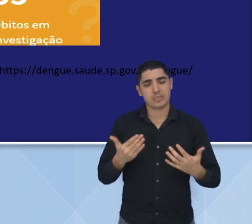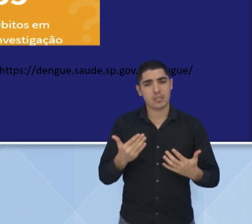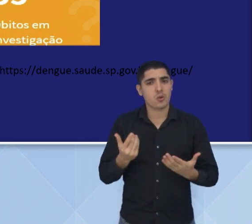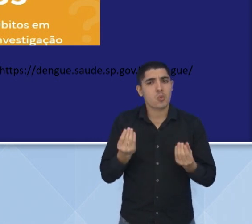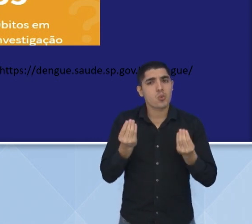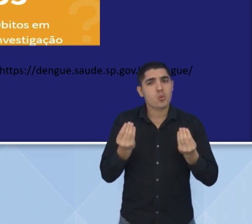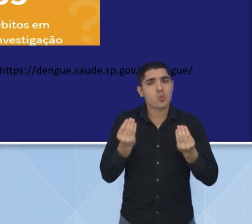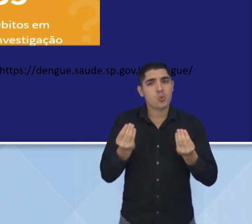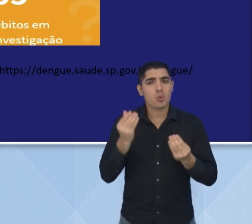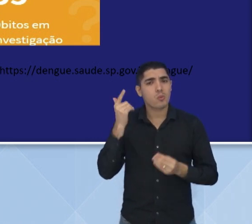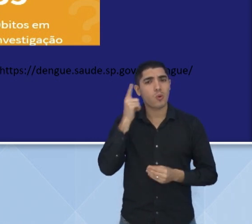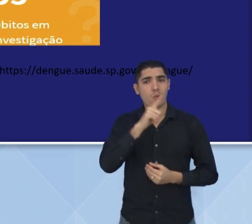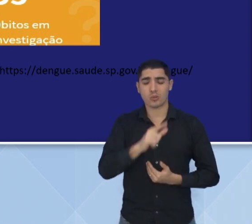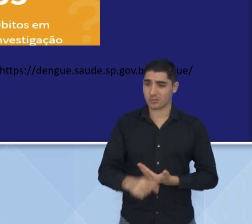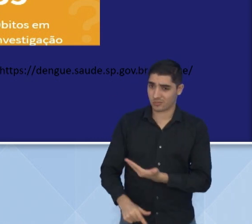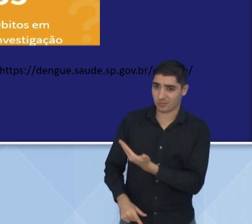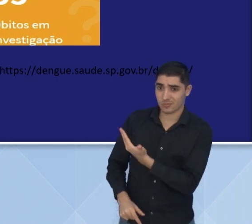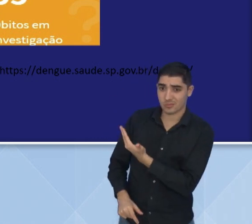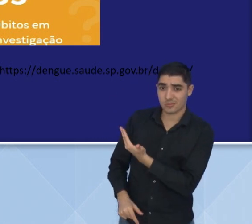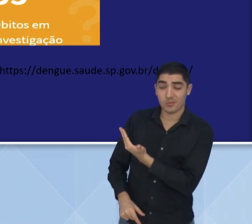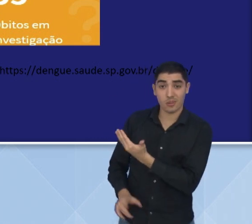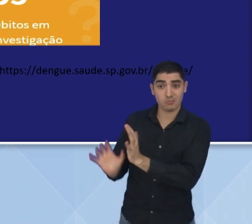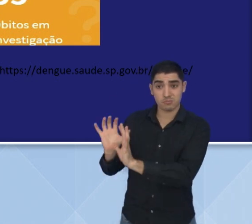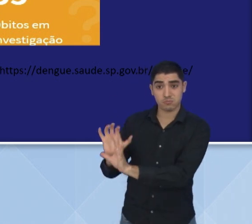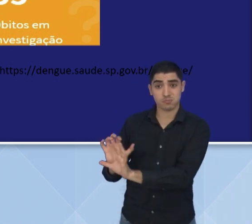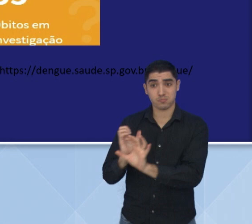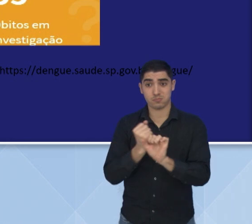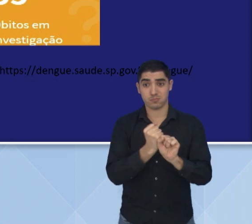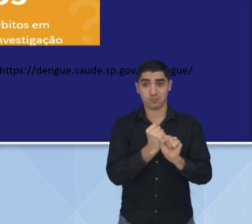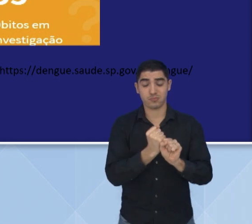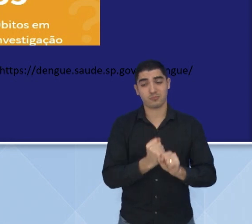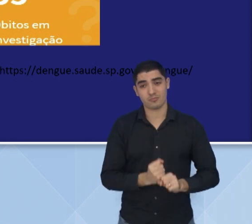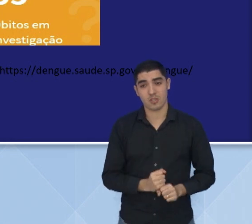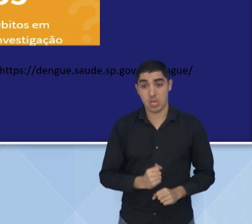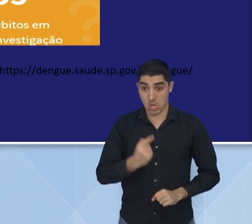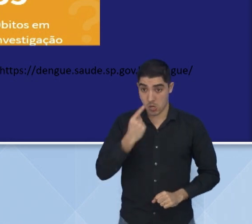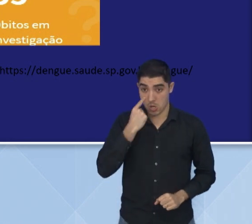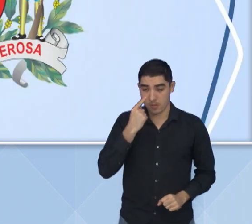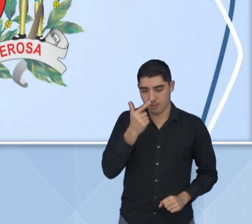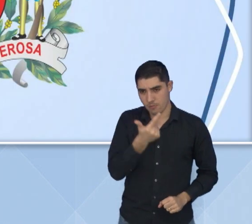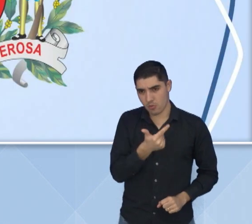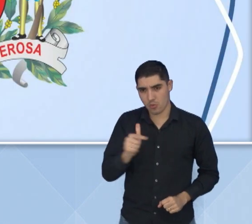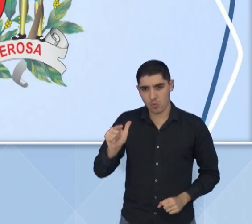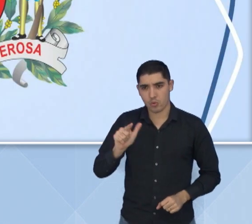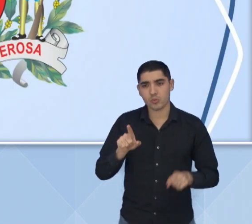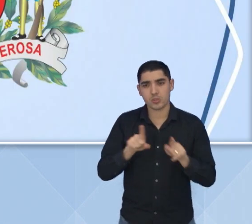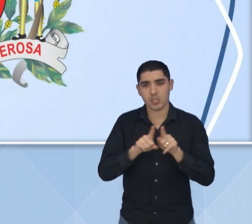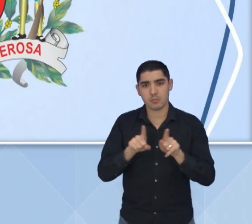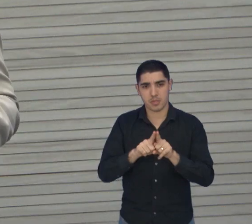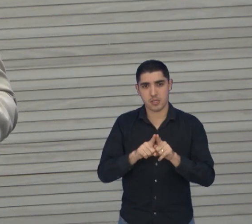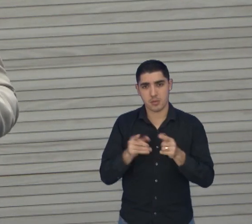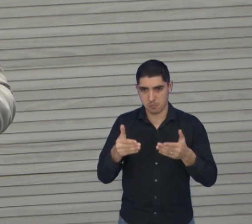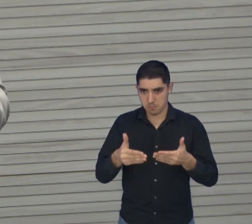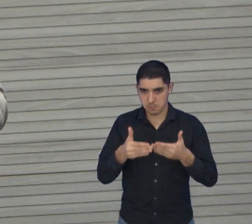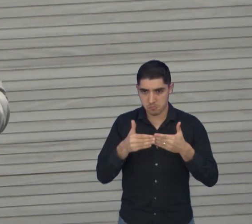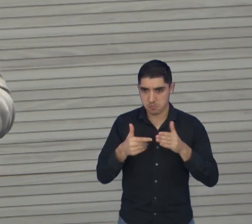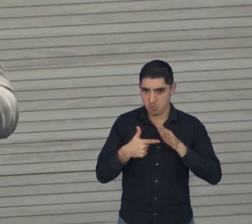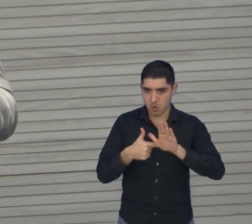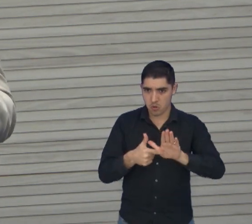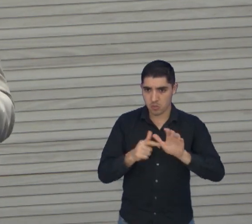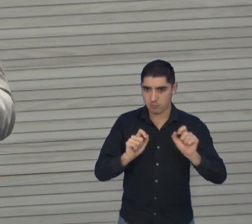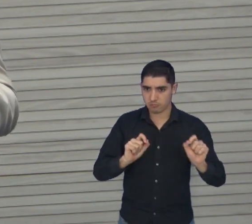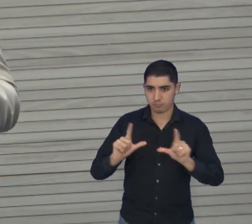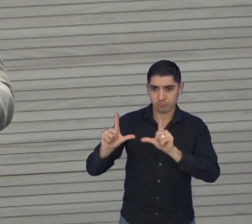situação dessas, São José dos Campos. Ali uma outra, rapidamente, presidente. Betão, eu acho que ele não tem um